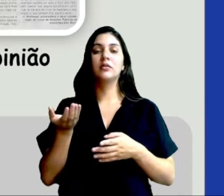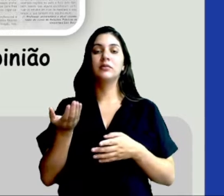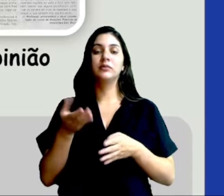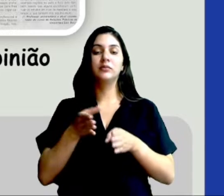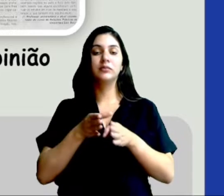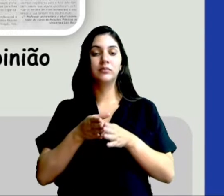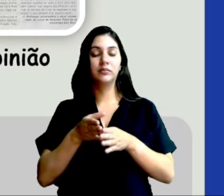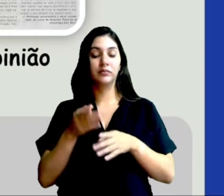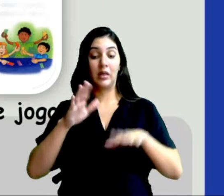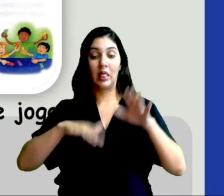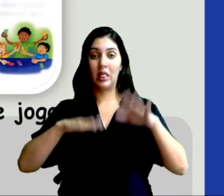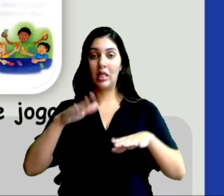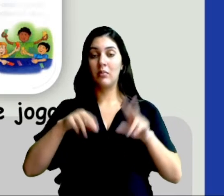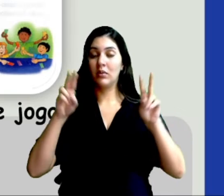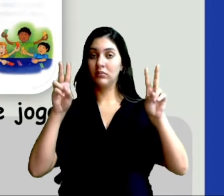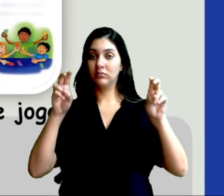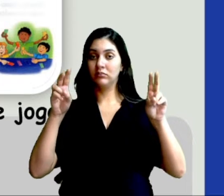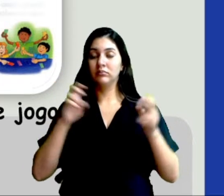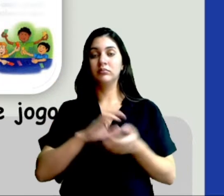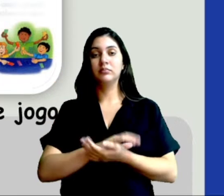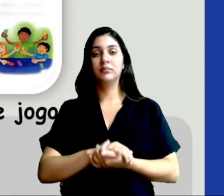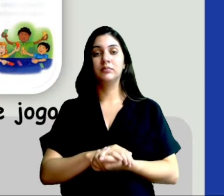determinado tema.